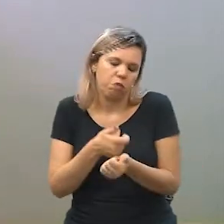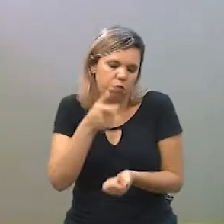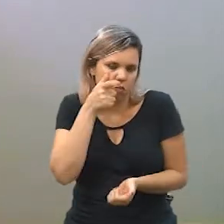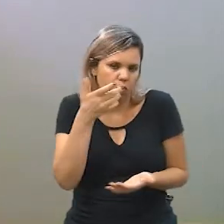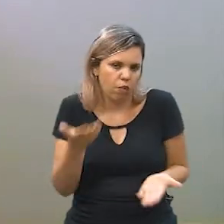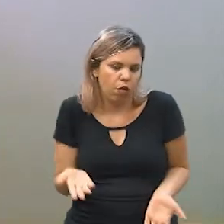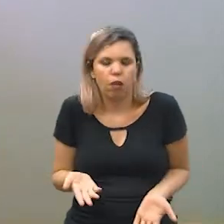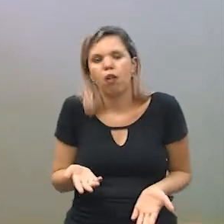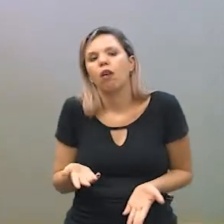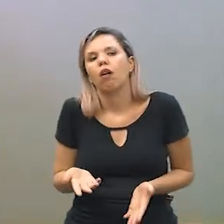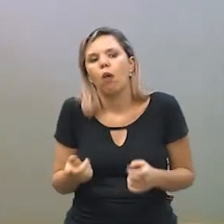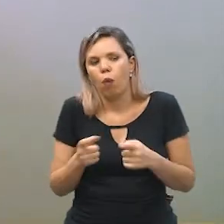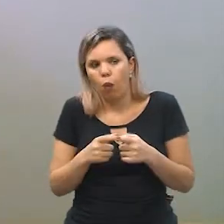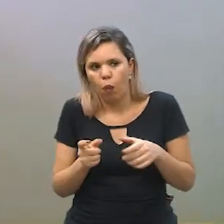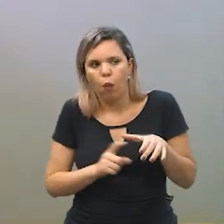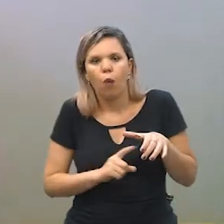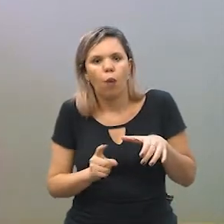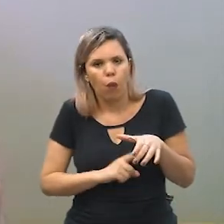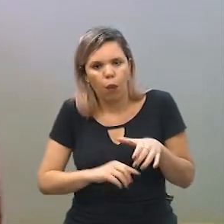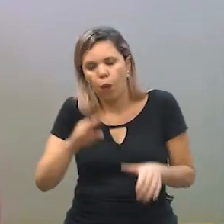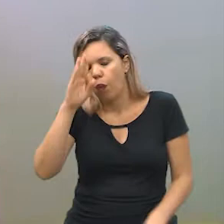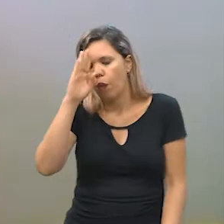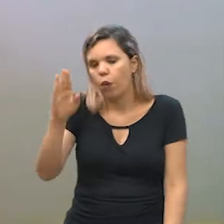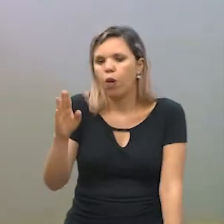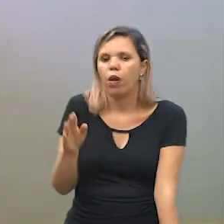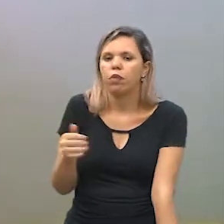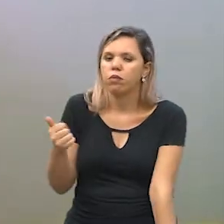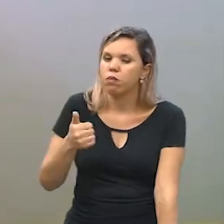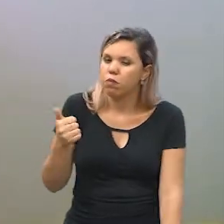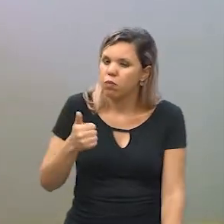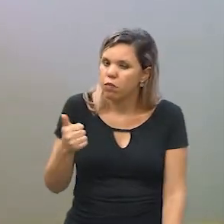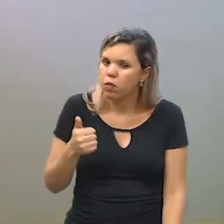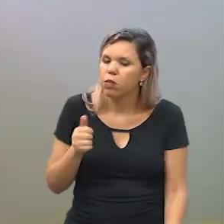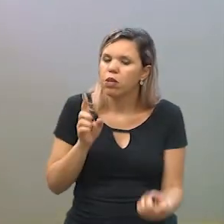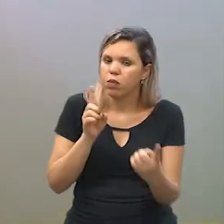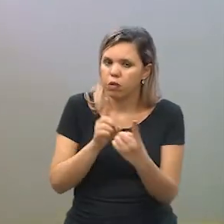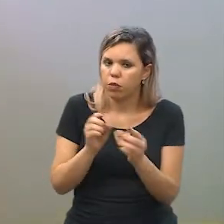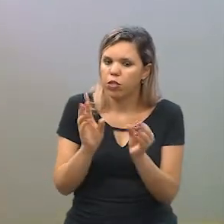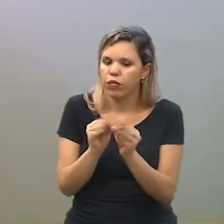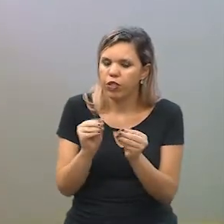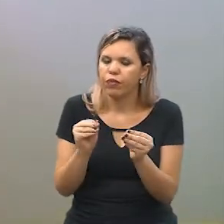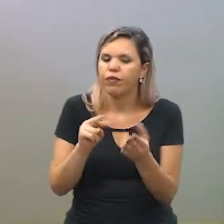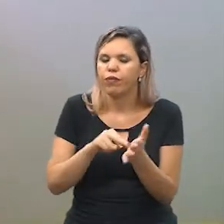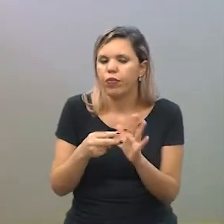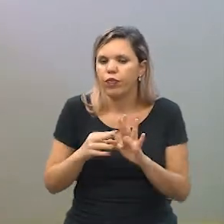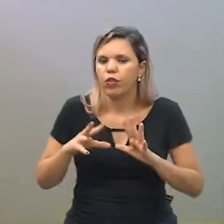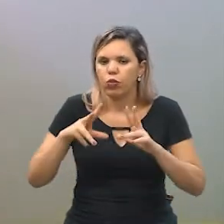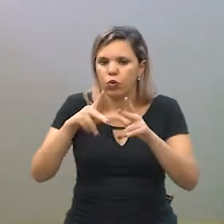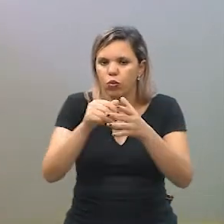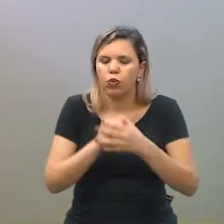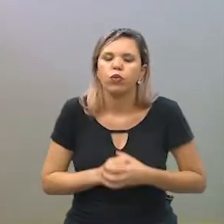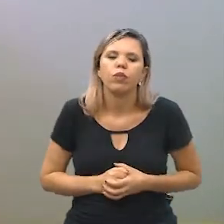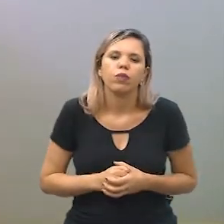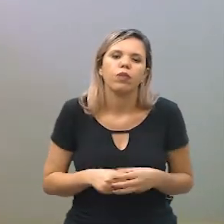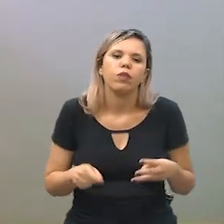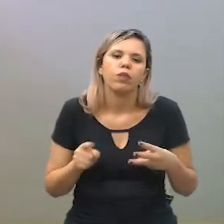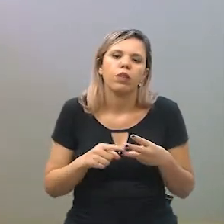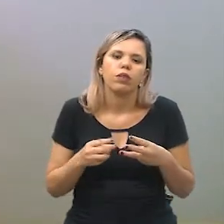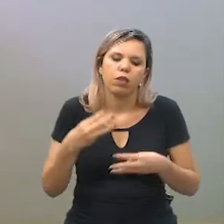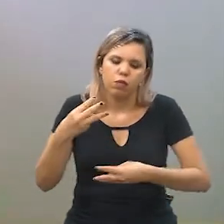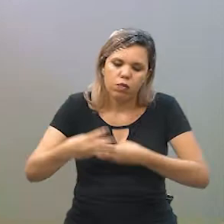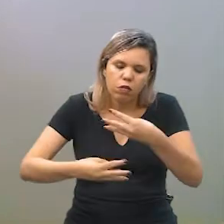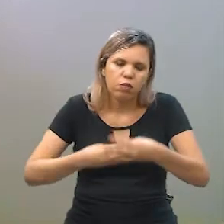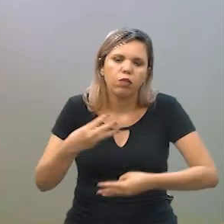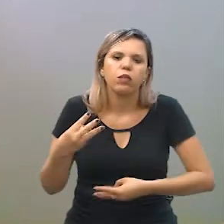a consulta médica é importante, principalmente aquela primeira consulta que vai definir tudo, né? Mas terceiro trimestre,